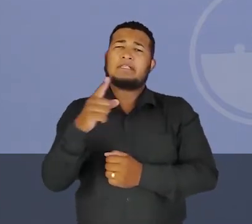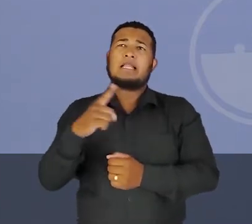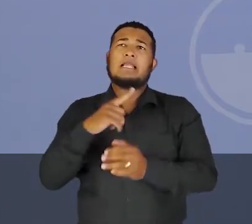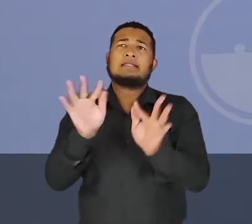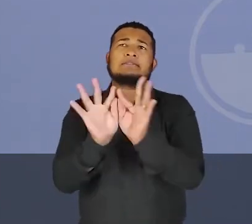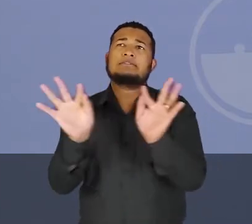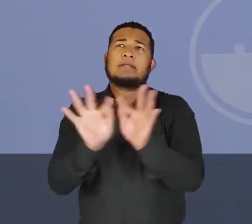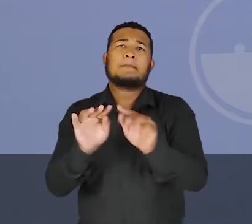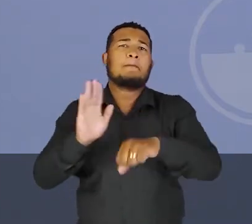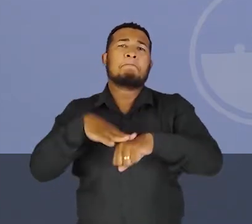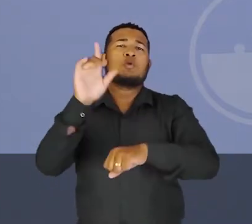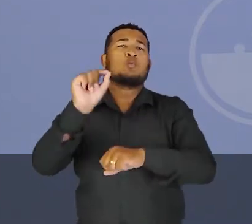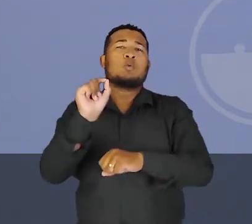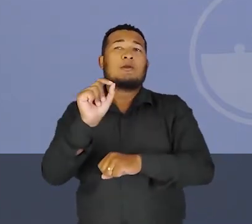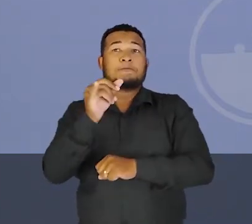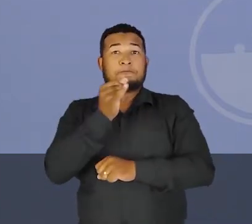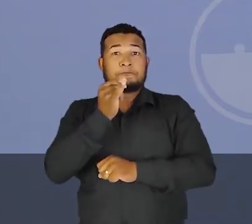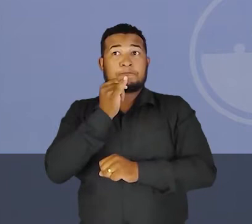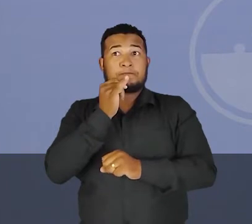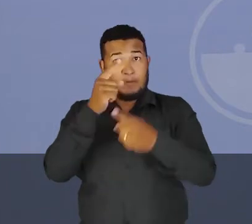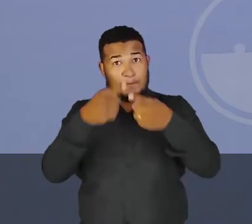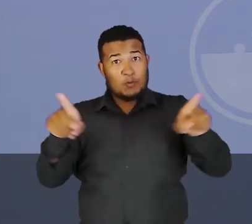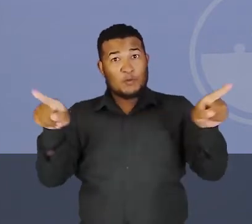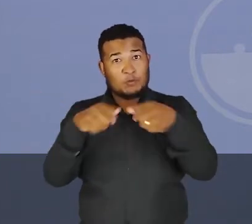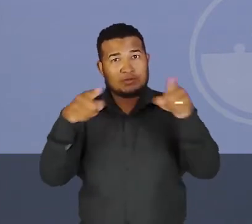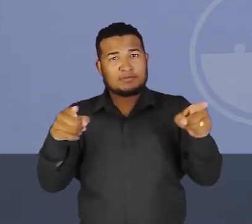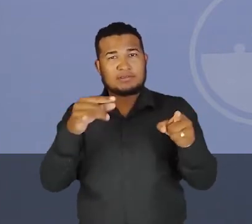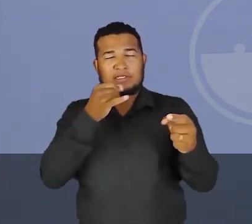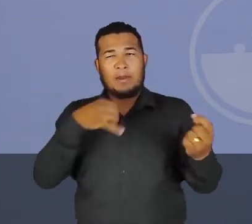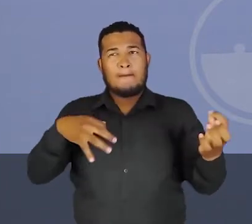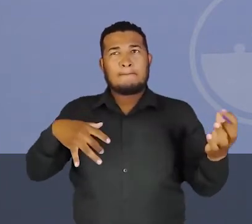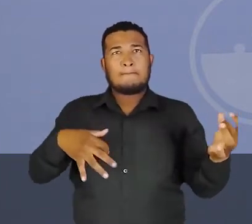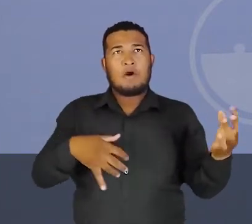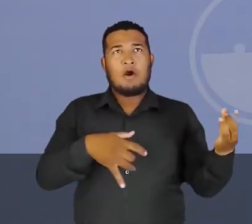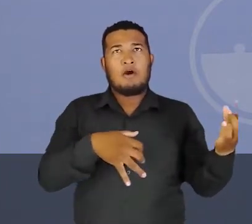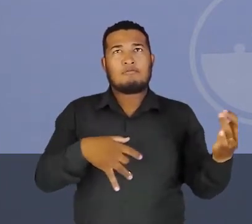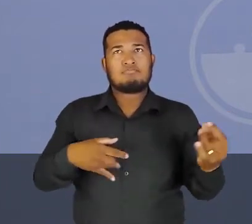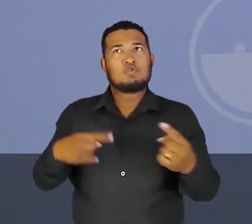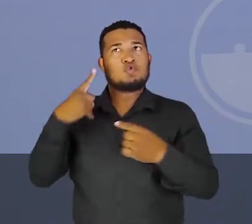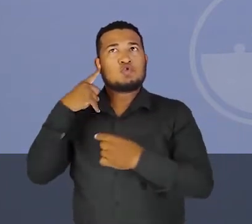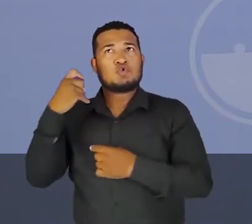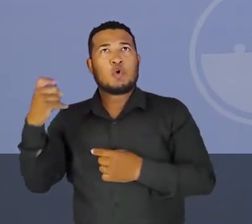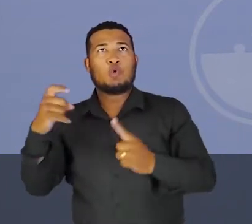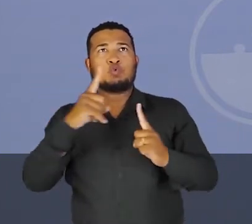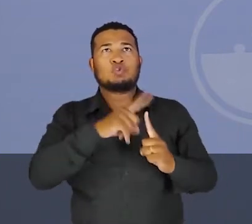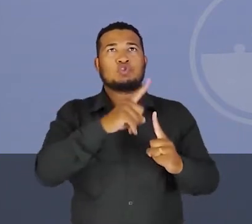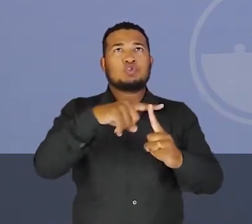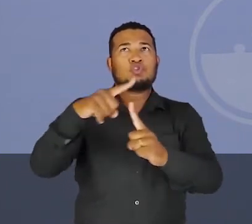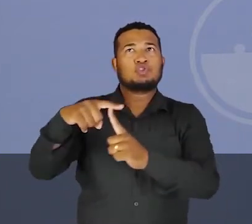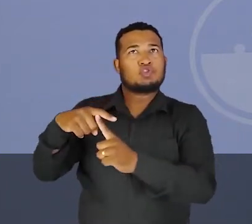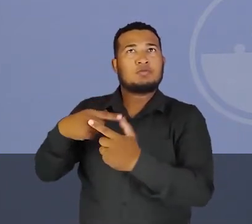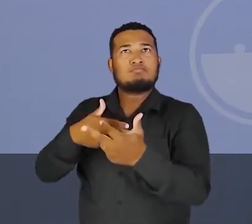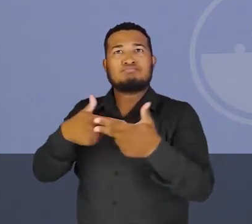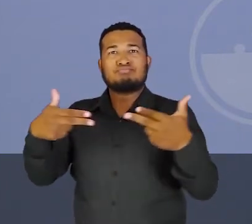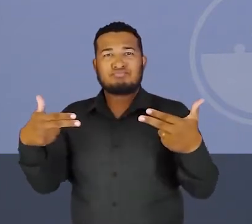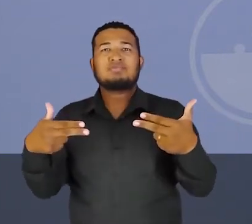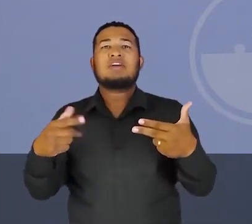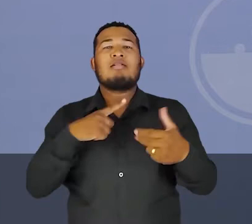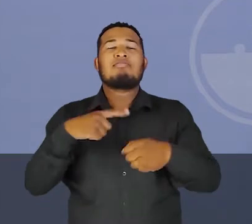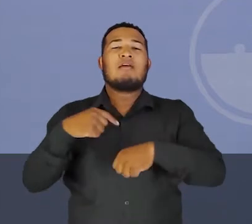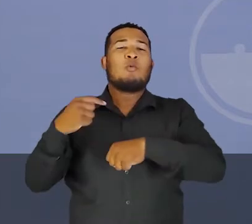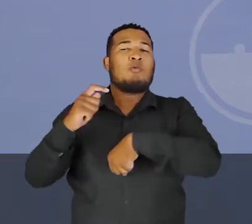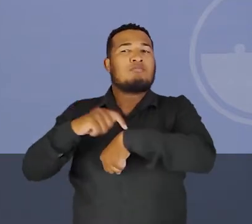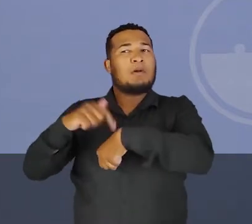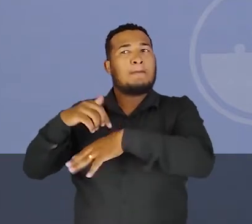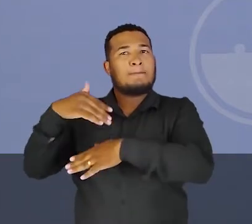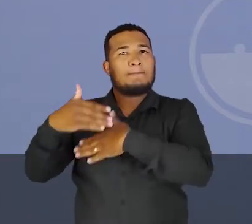simples é a música, o arranjo dos diferentes sons, tons, timbres, eles se desenvolvem ao longo de um